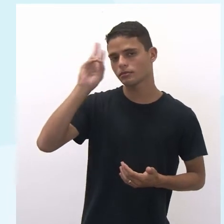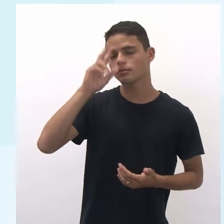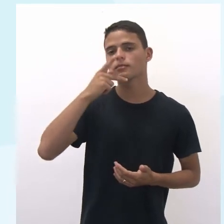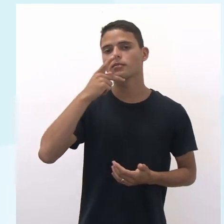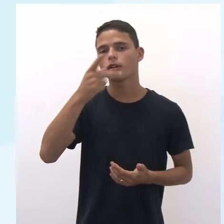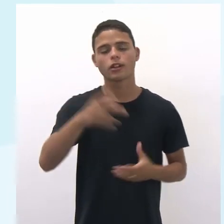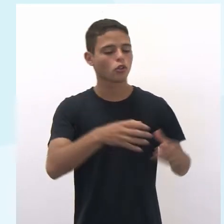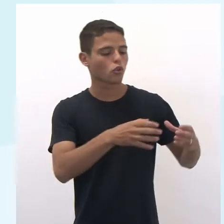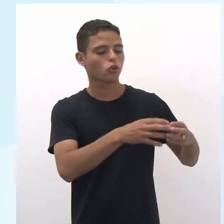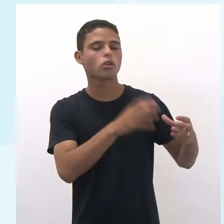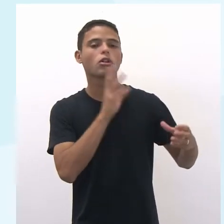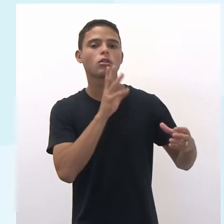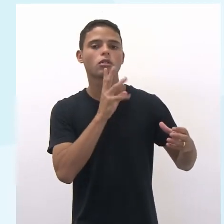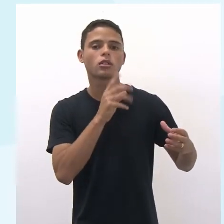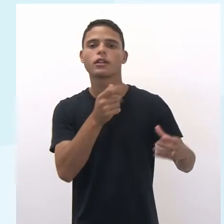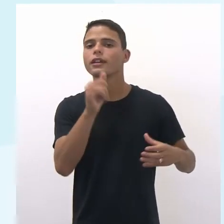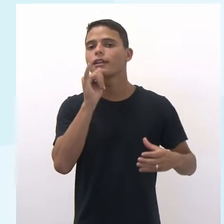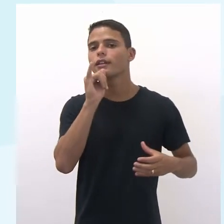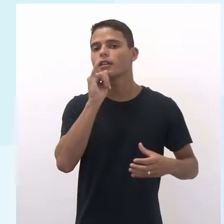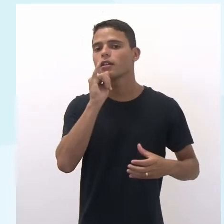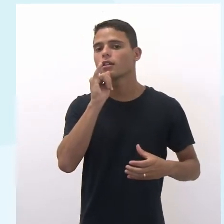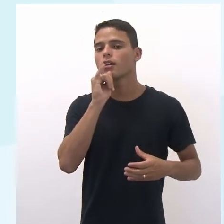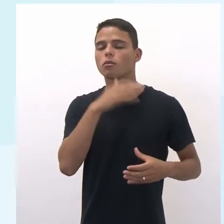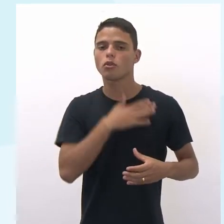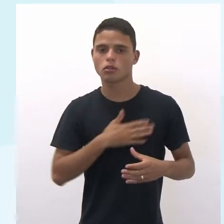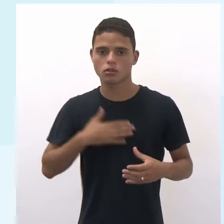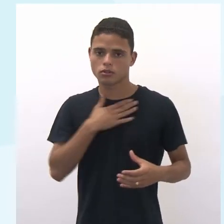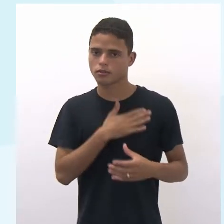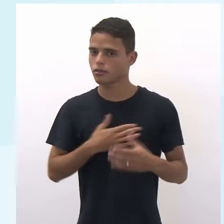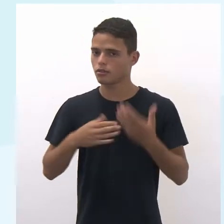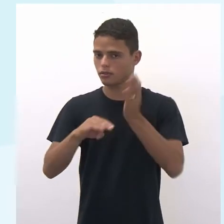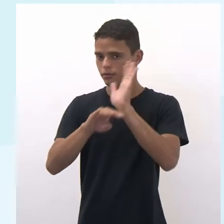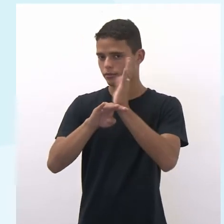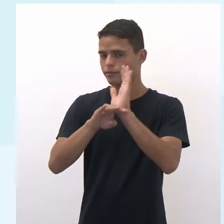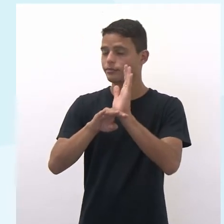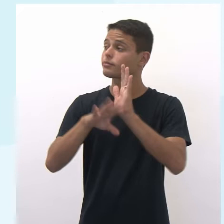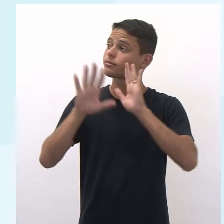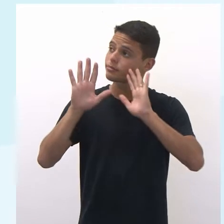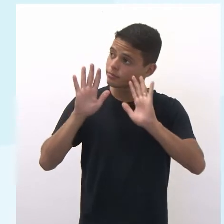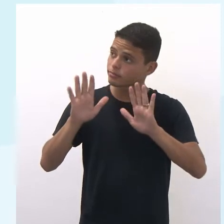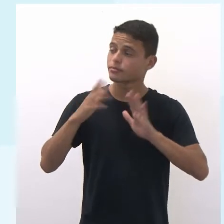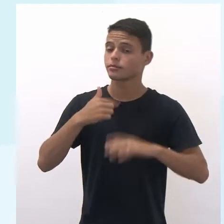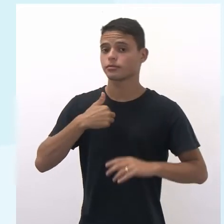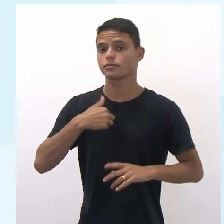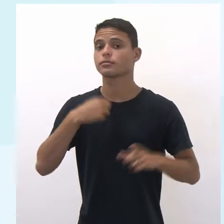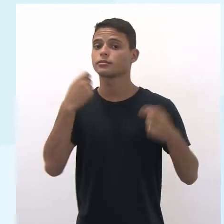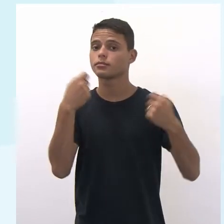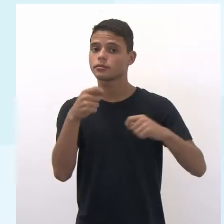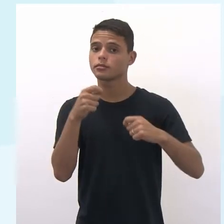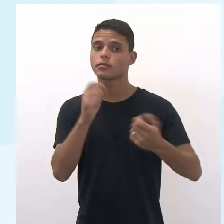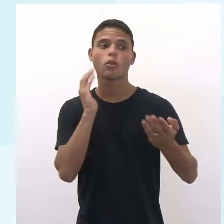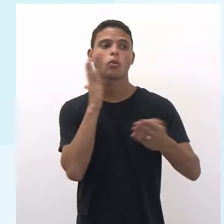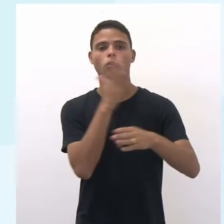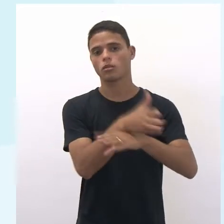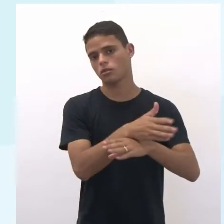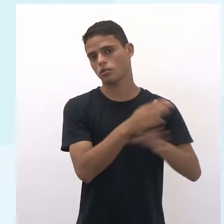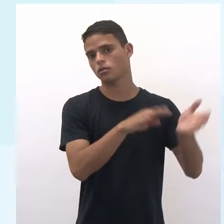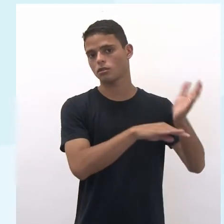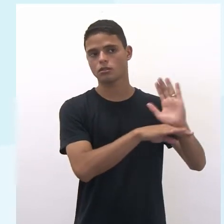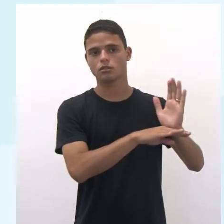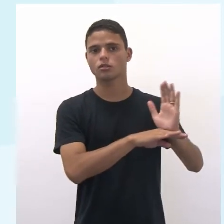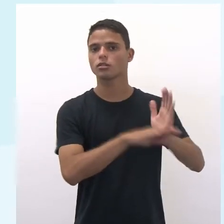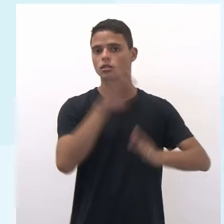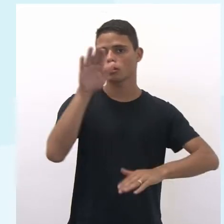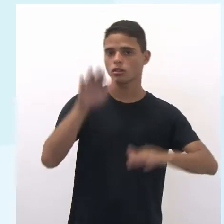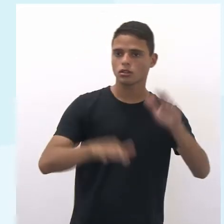Eu gosto de determinado filme. Vou dar um exemplo. Só que eu sei que eu preciso ter acesso àquele vídeo. Nem todos os